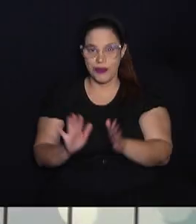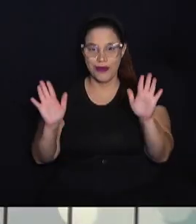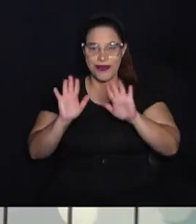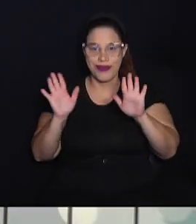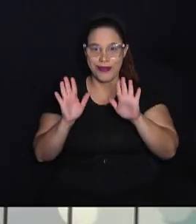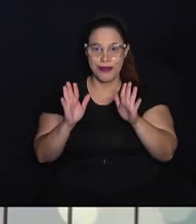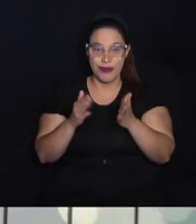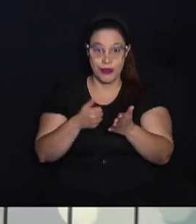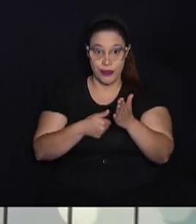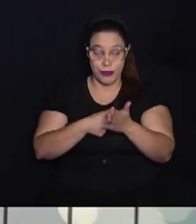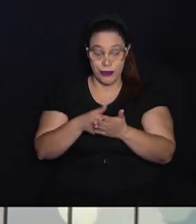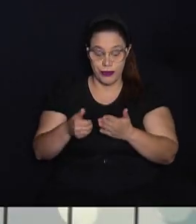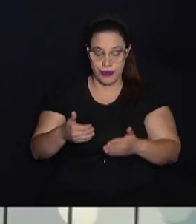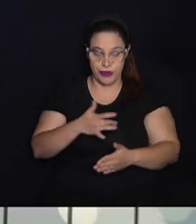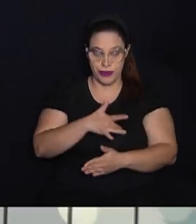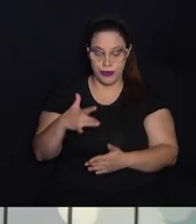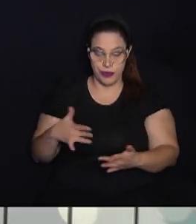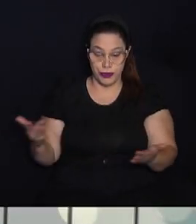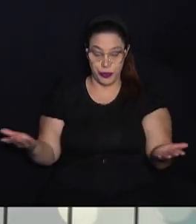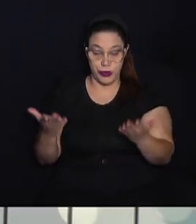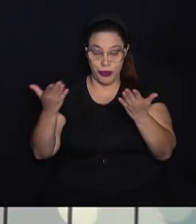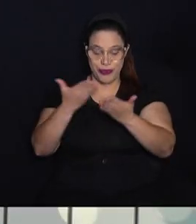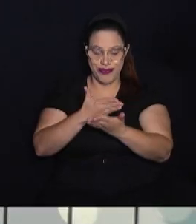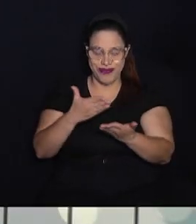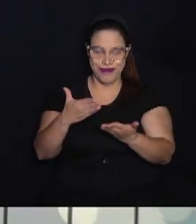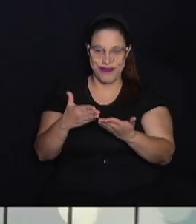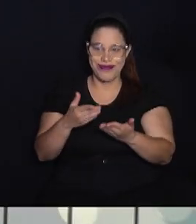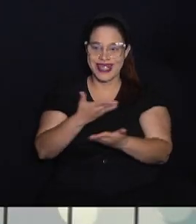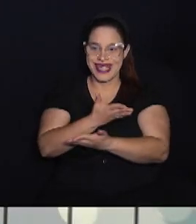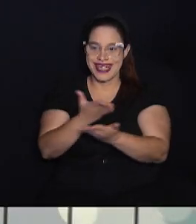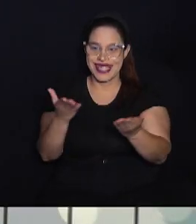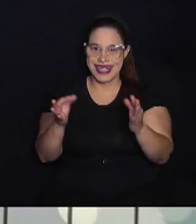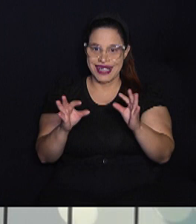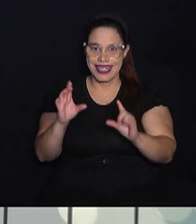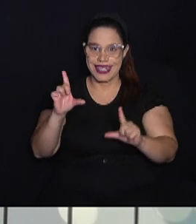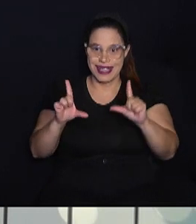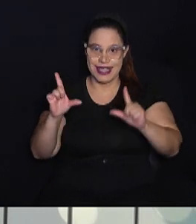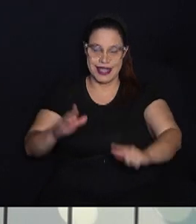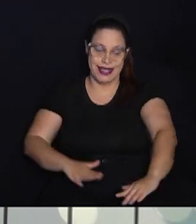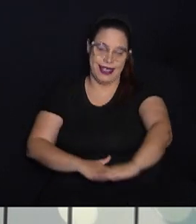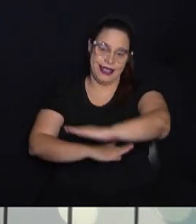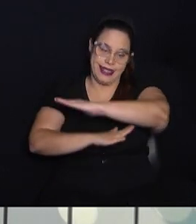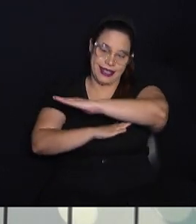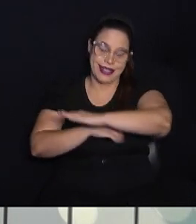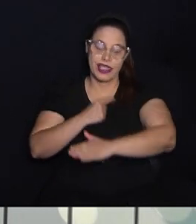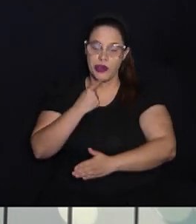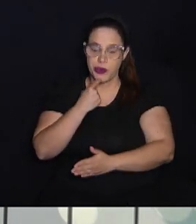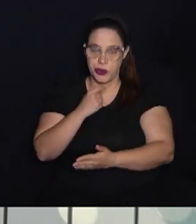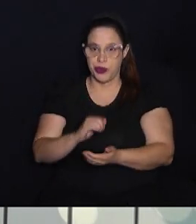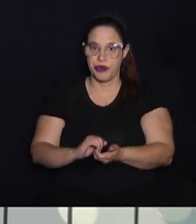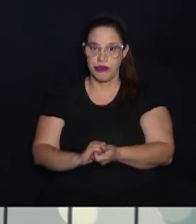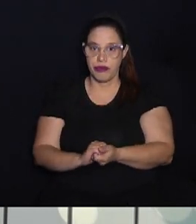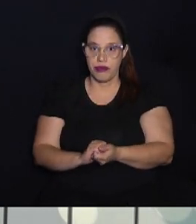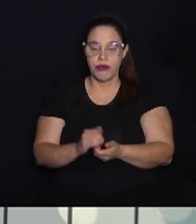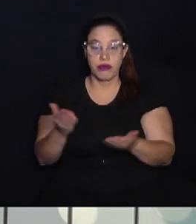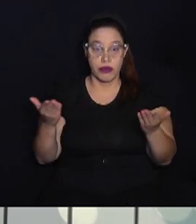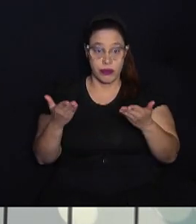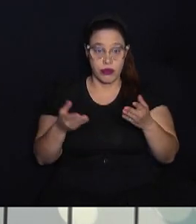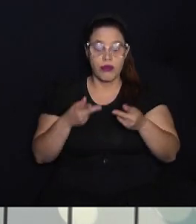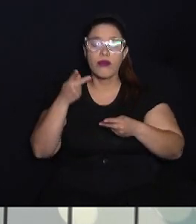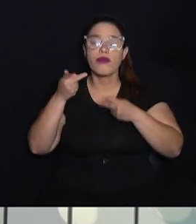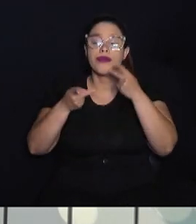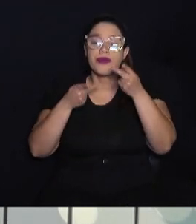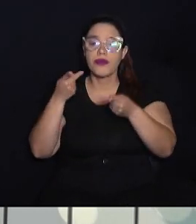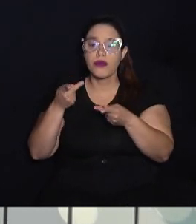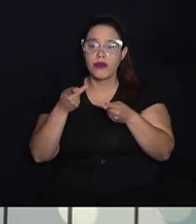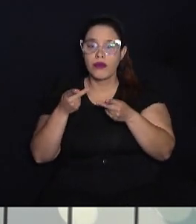Olá pessoal, mais um Saúde é Vida começando para você aqui na programação da TV Câmara Campinas. E hoje nós vamos